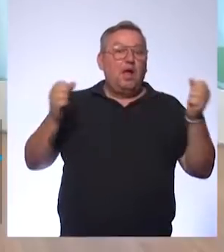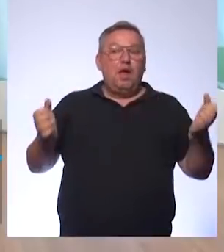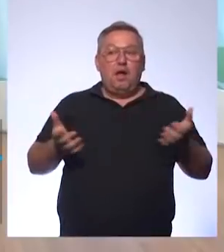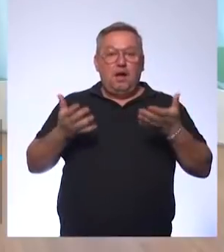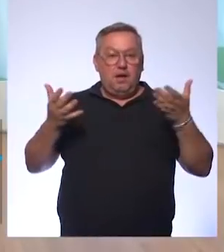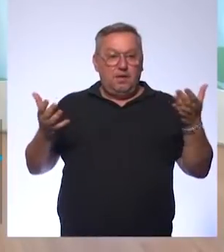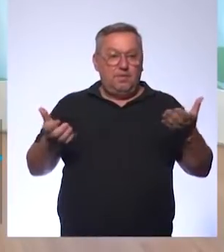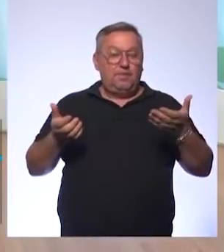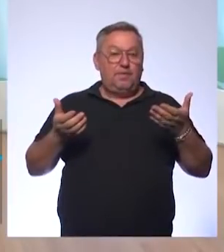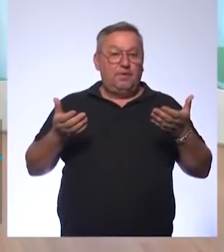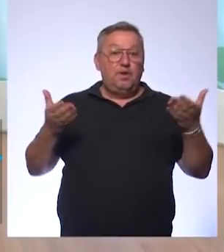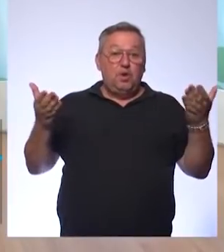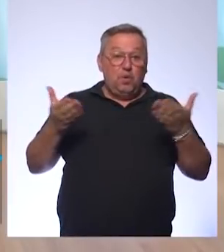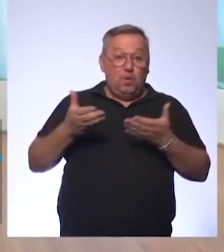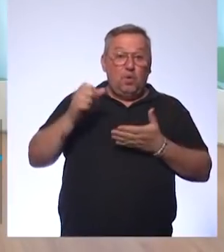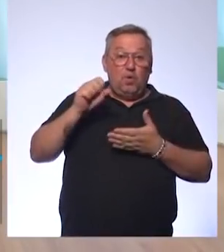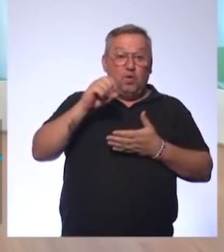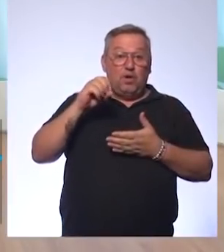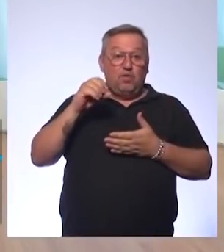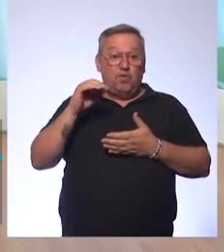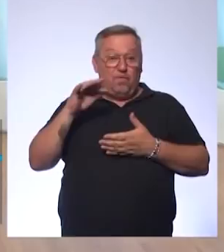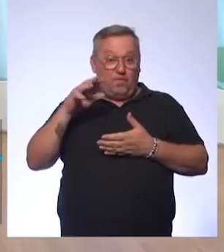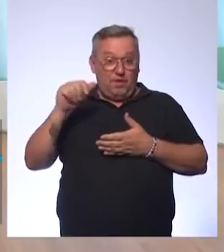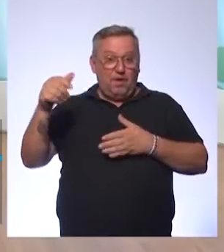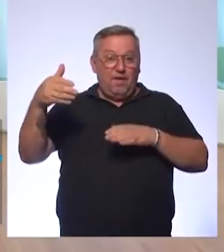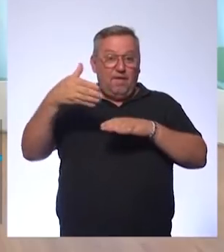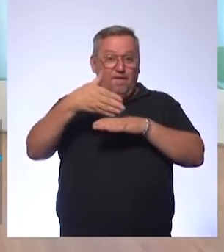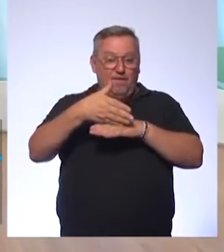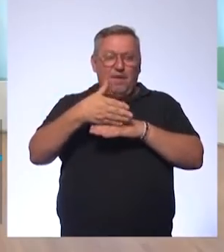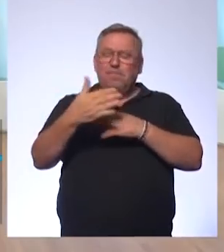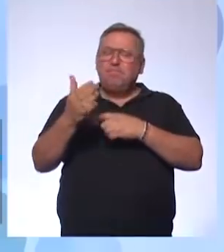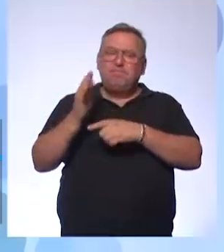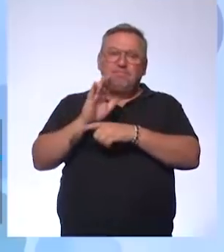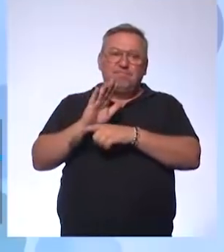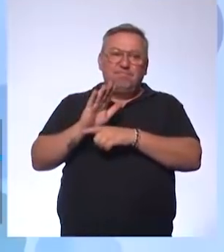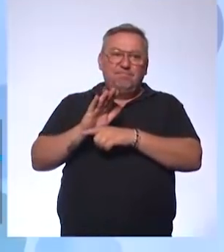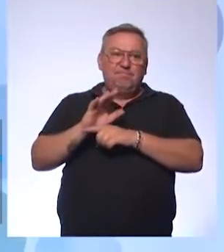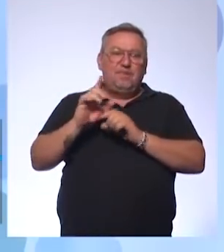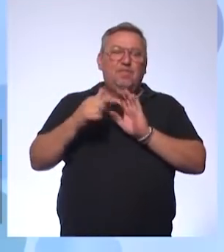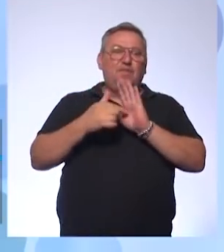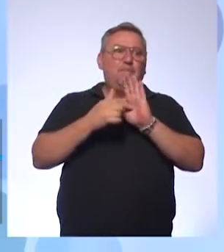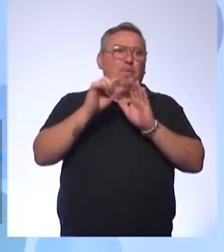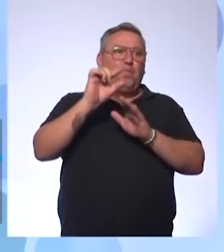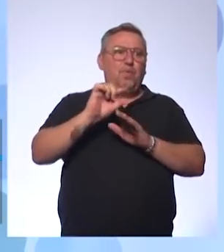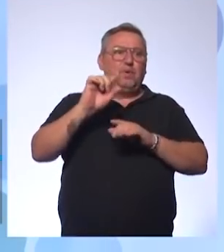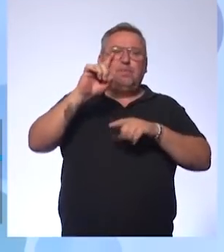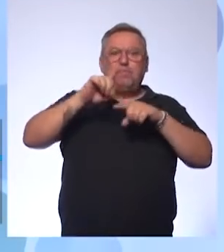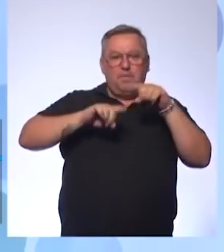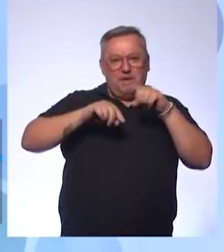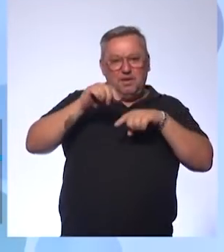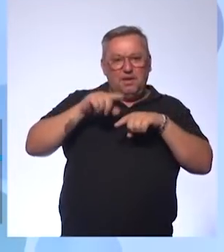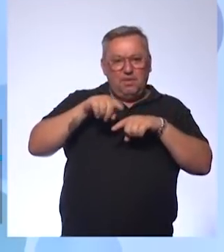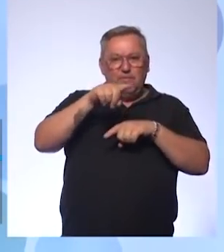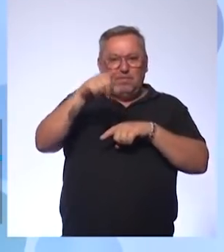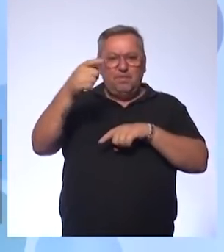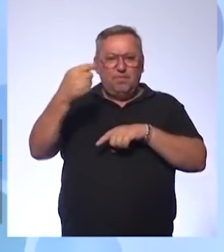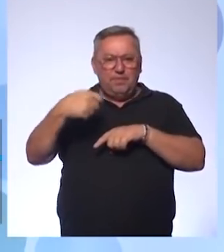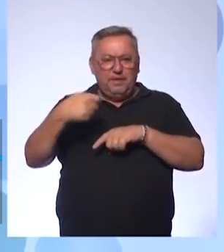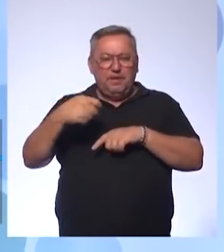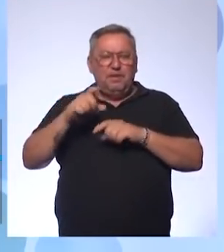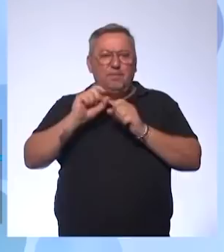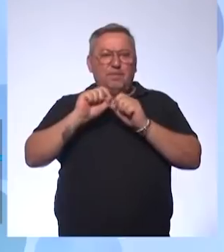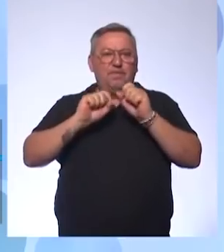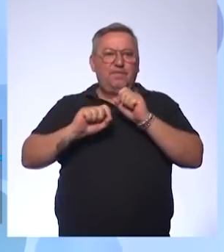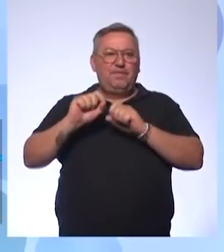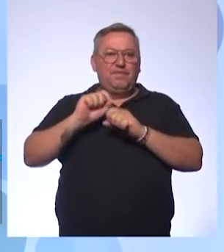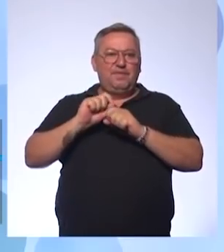hoje ajudar-nos com essa metodologia ativa. Então, a gente vai mostrar só um pouquinho o material que vocês precisam para fazer